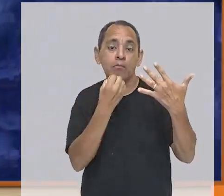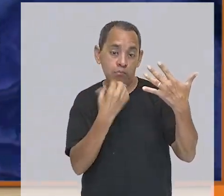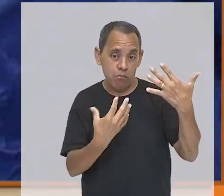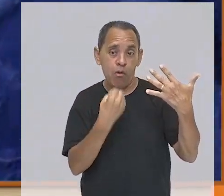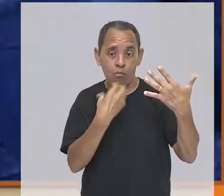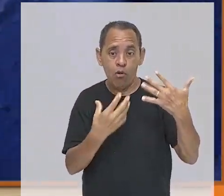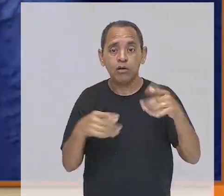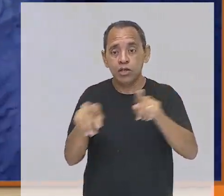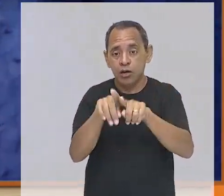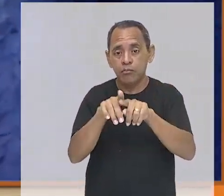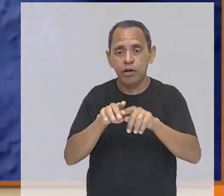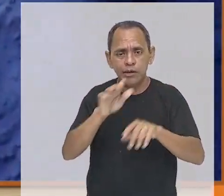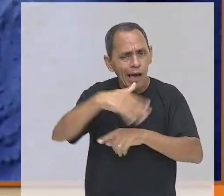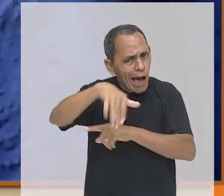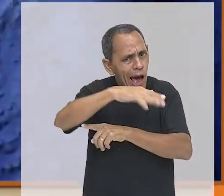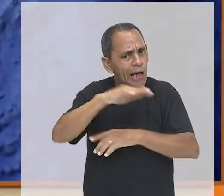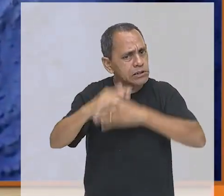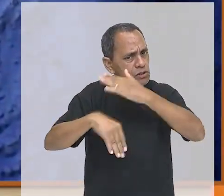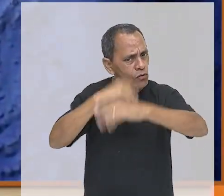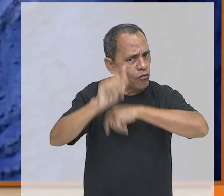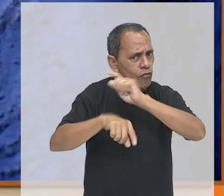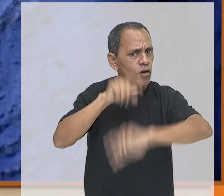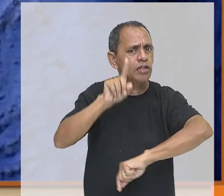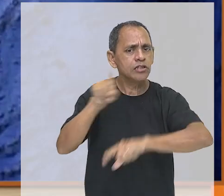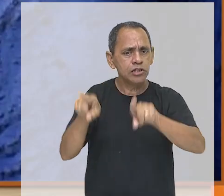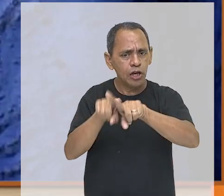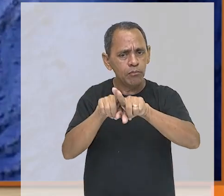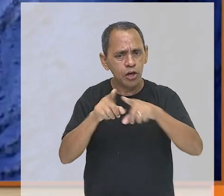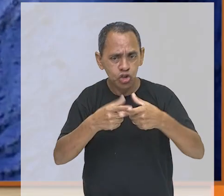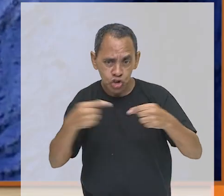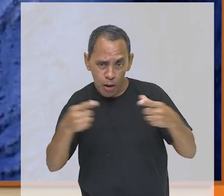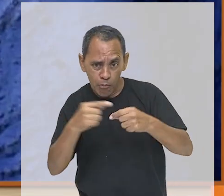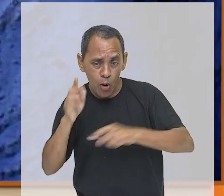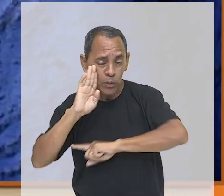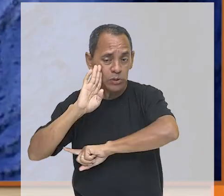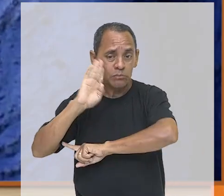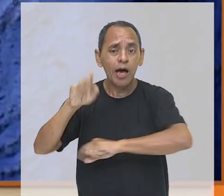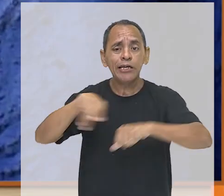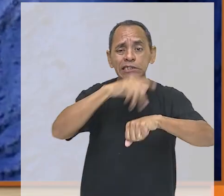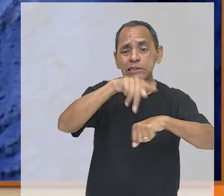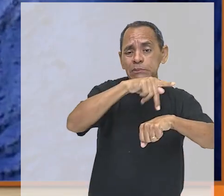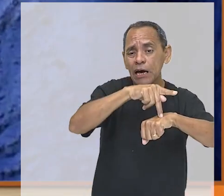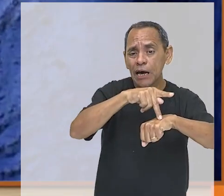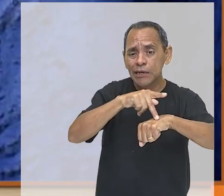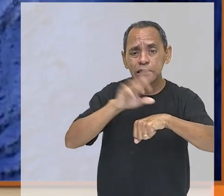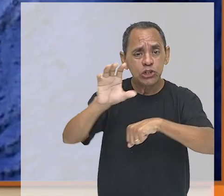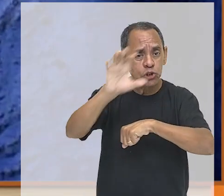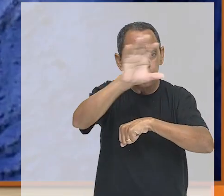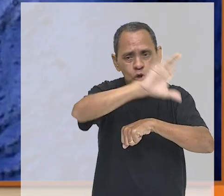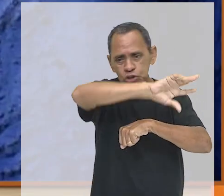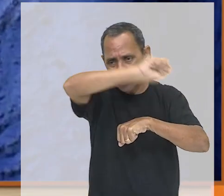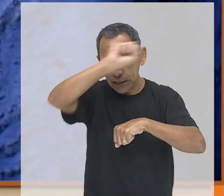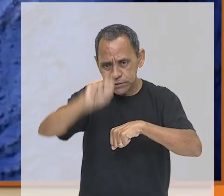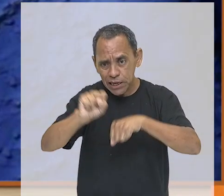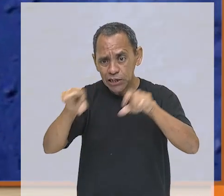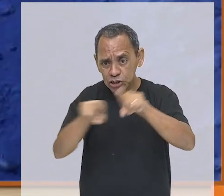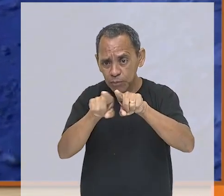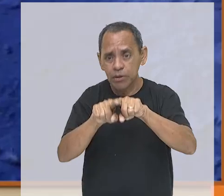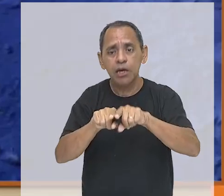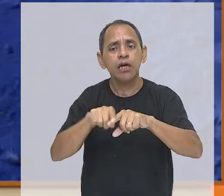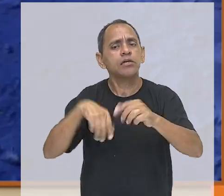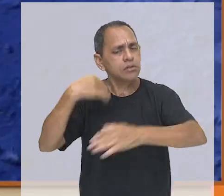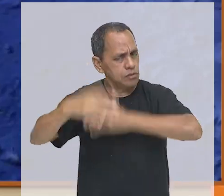gente, que se desenvolve cada vez mais. O Japão também vai ser um dos principais países aí do continente asiático,